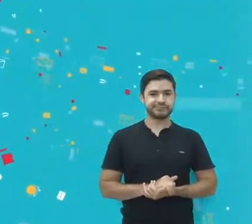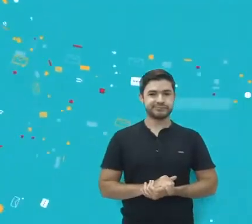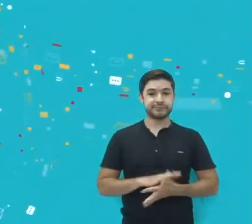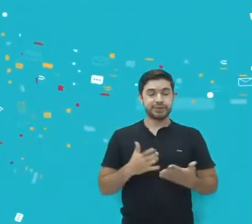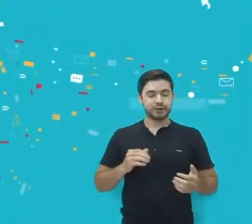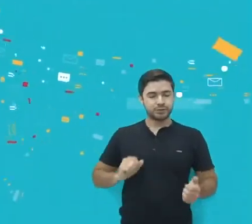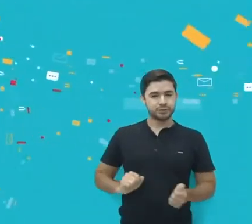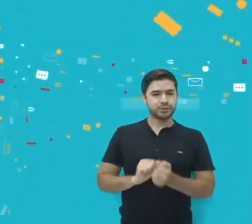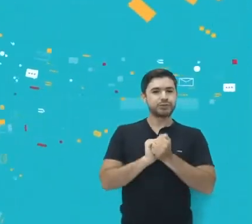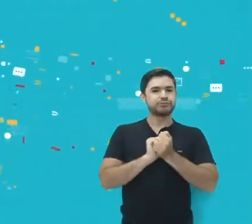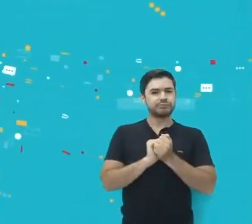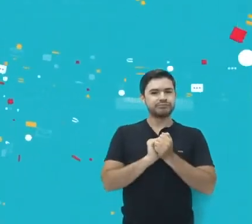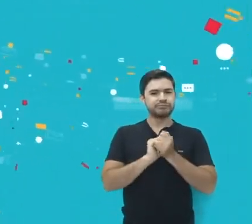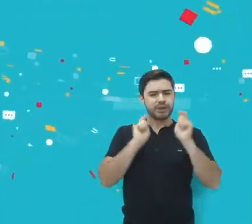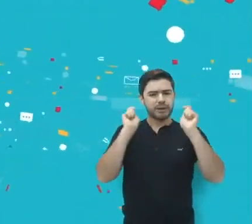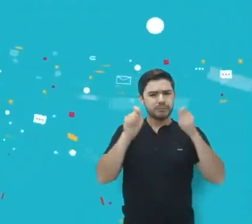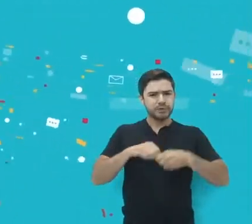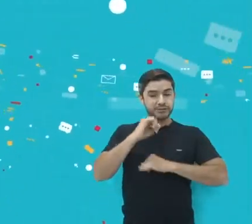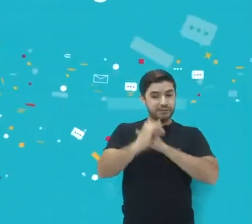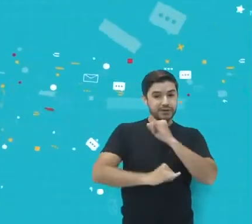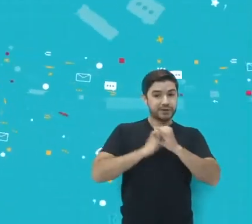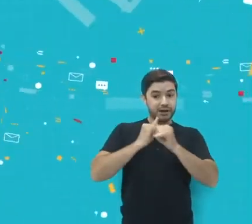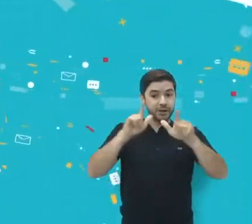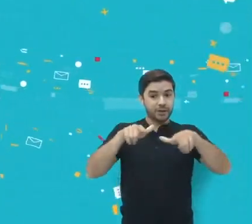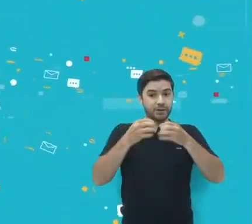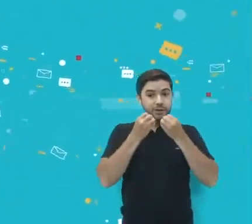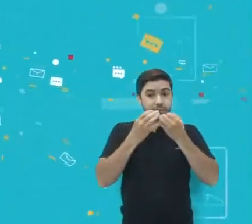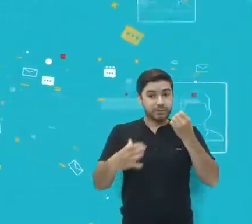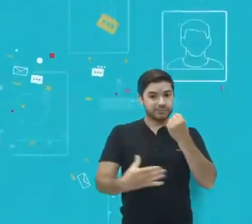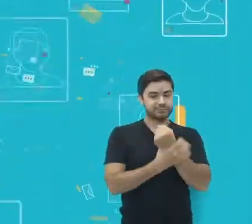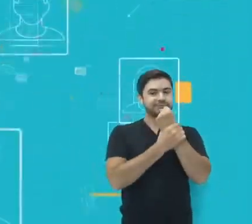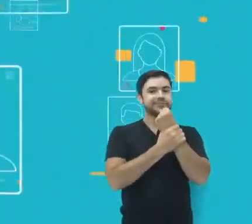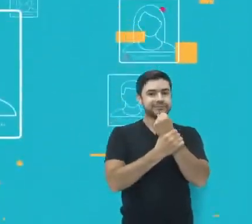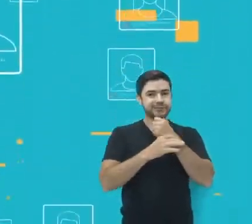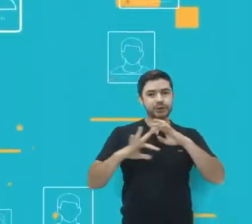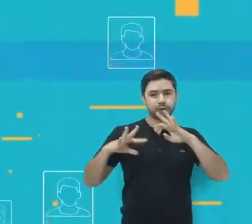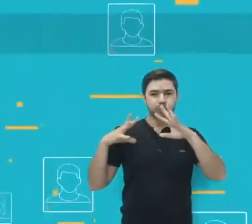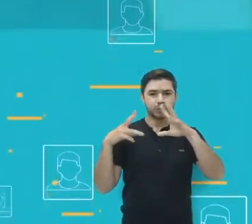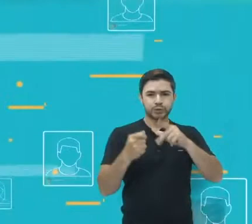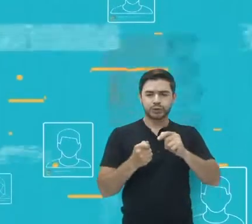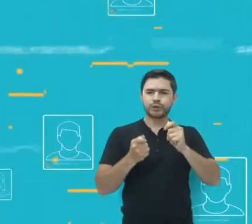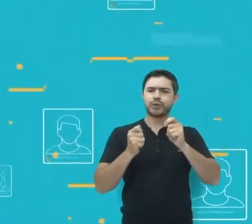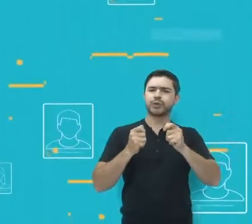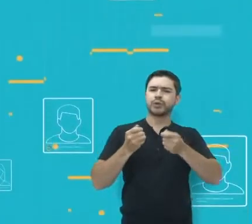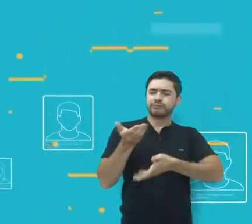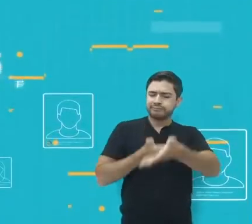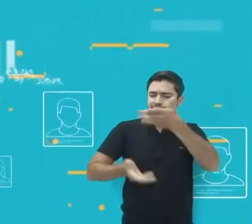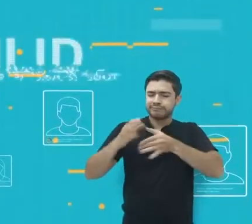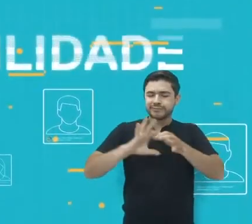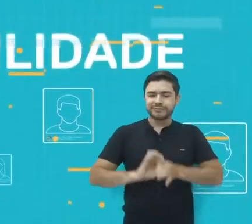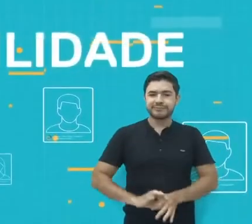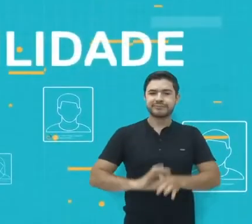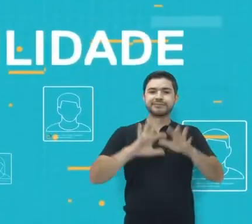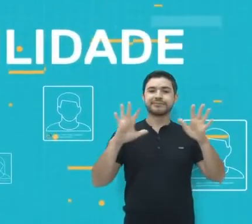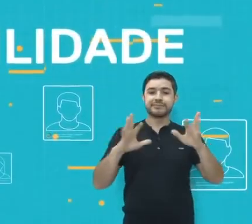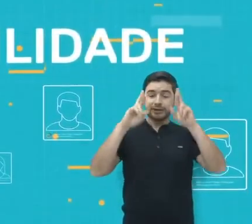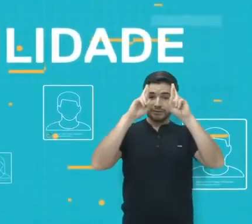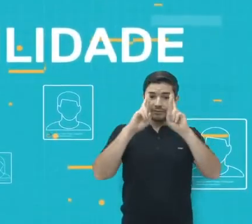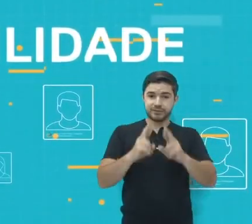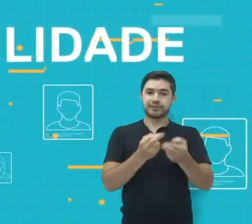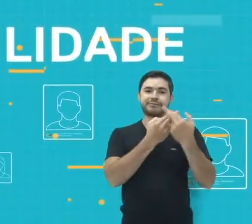dito. Juntos, vamos fazer da internet um ambiente mais seguro, onde todos possam exercer sua liberdade